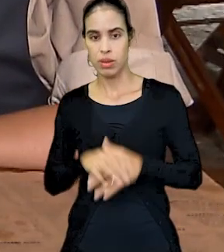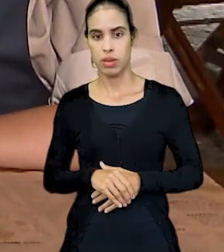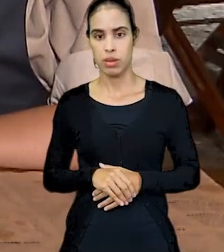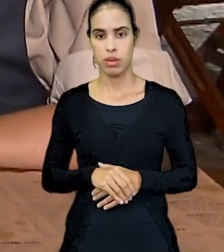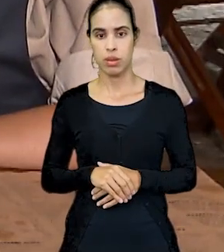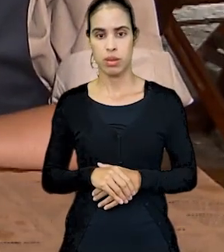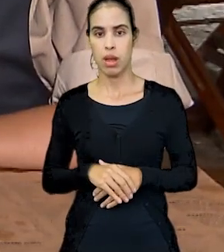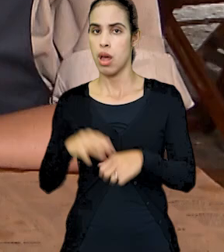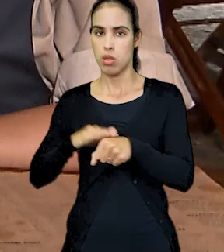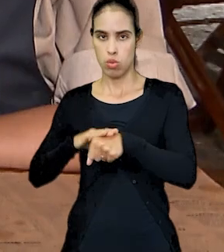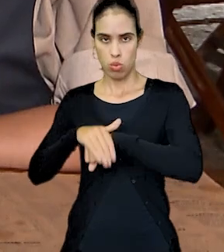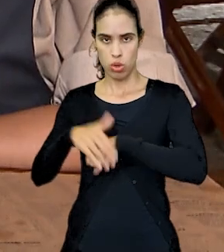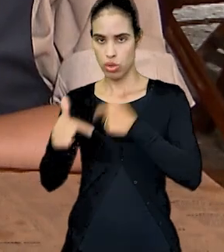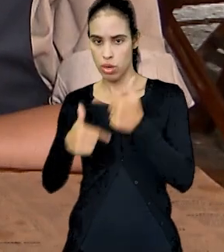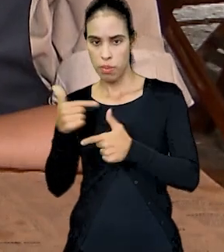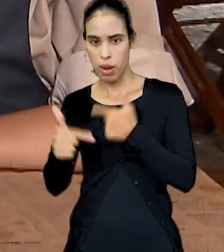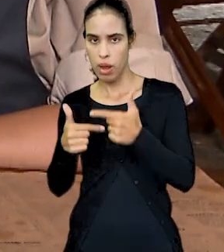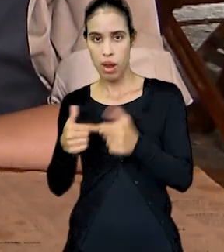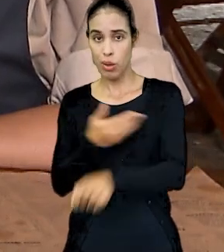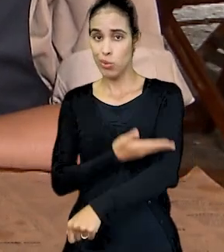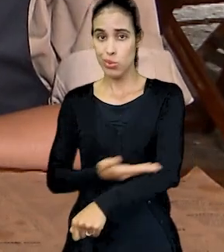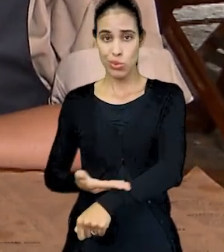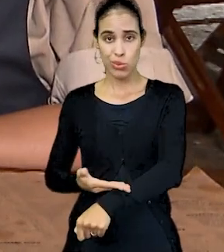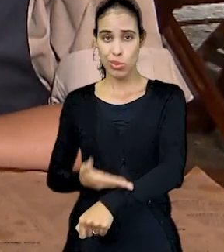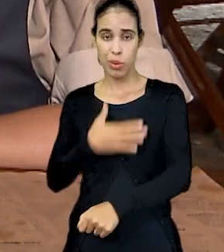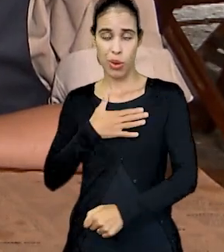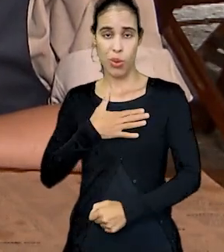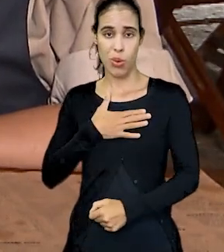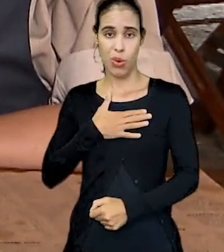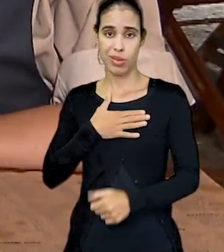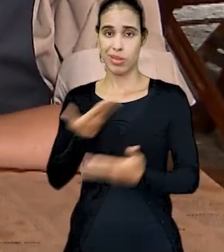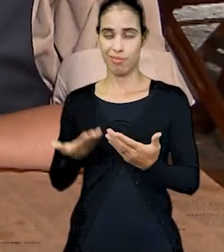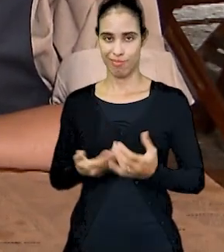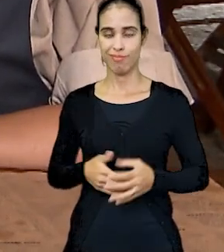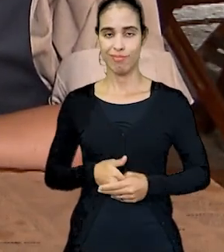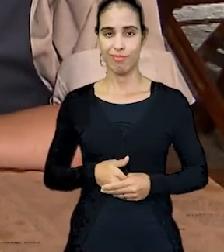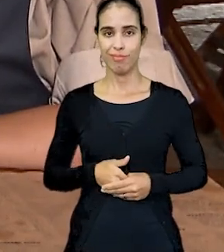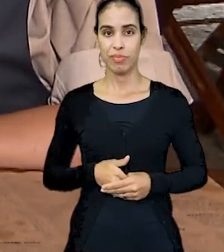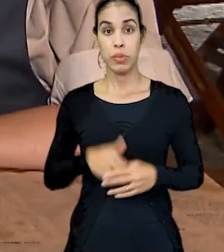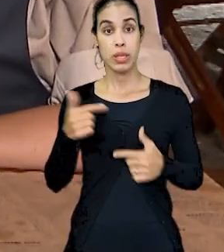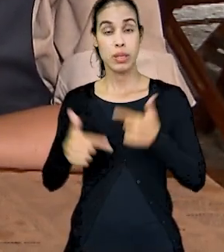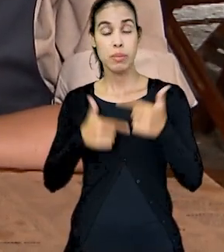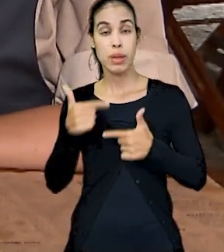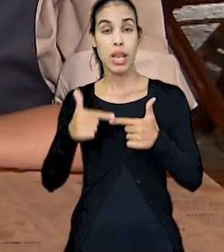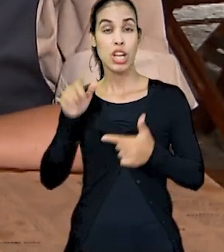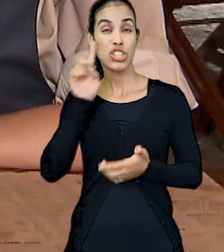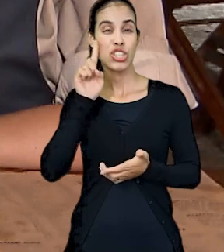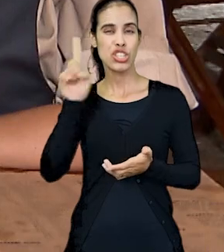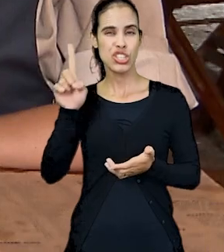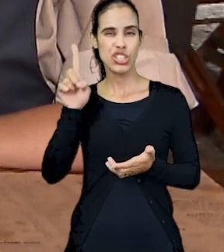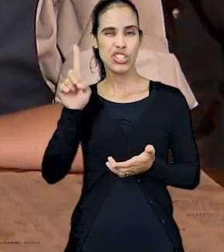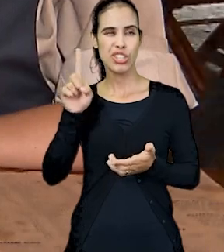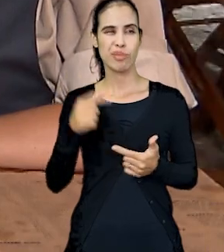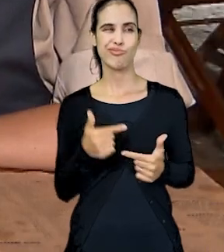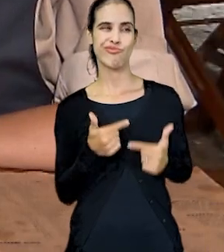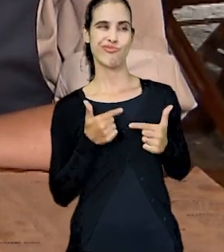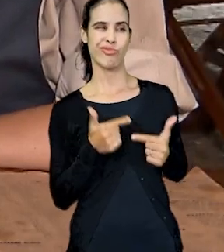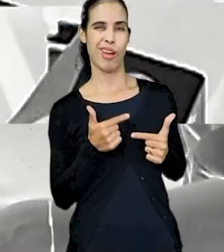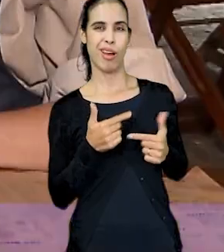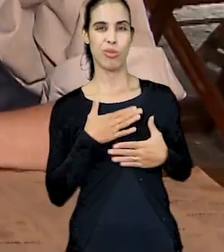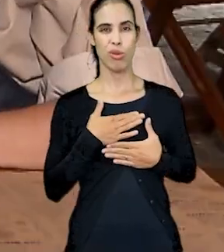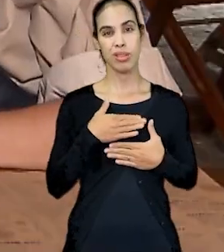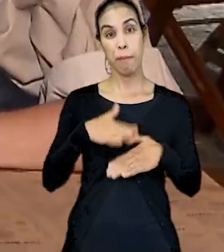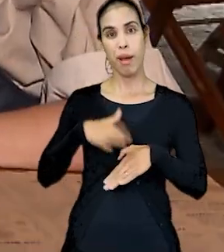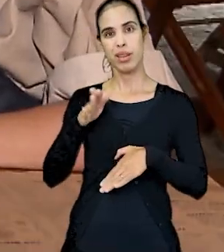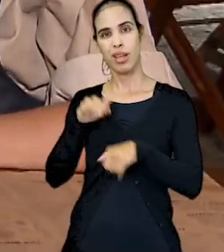trabalhar à noite, é um caminho sem volta. Porque depois você acostuma, você gosta. E aí trabalhar durante o dia começa a ser chato.